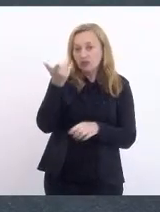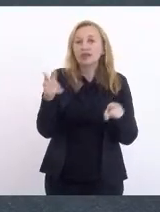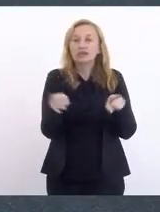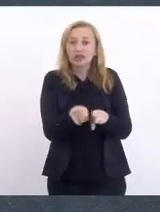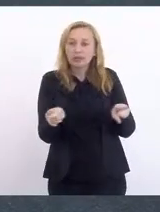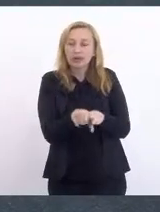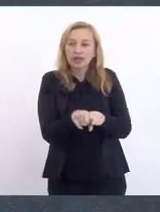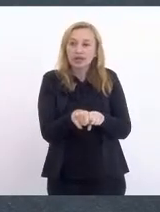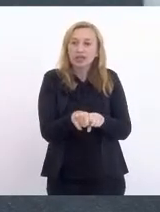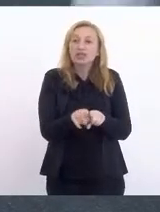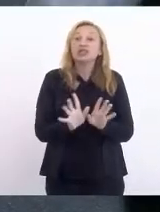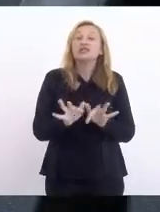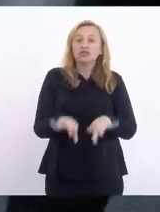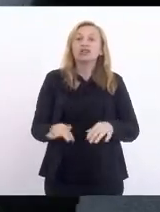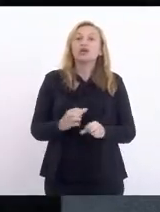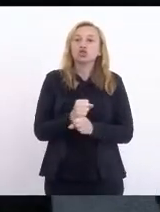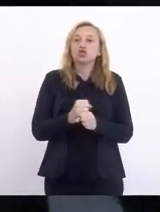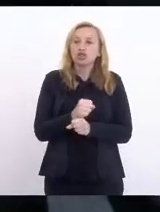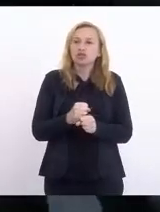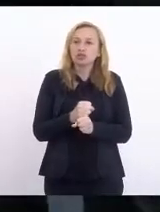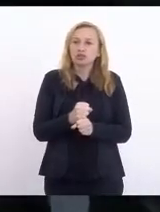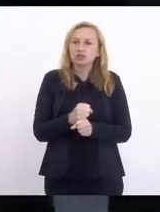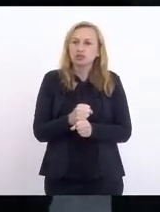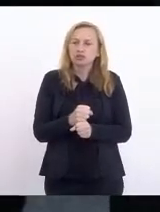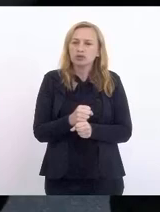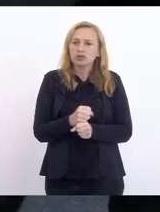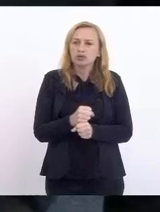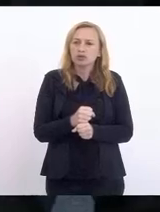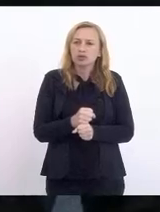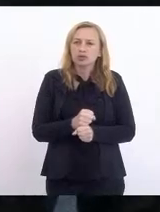também nesse final de ano